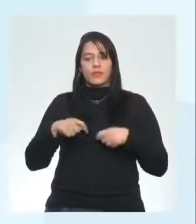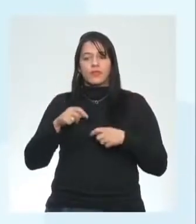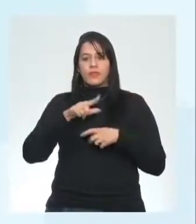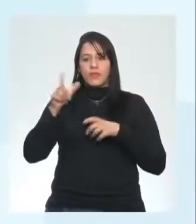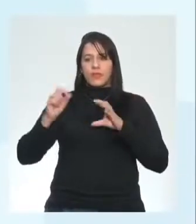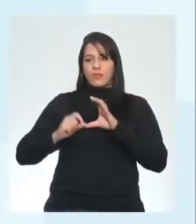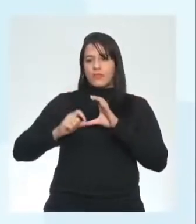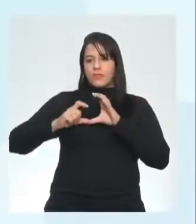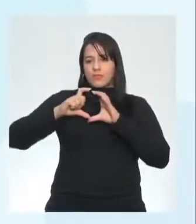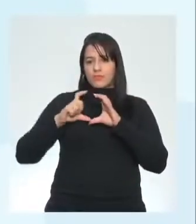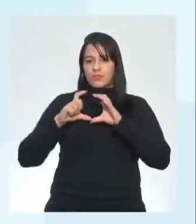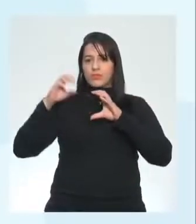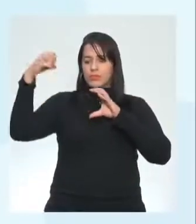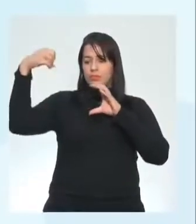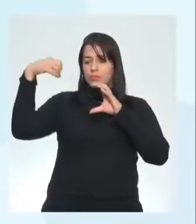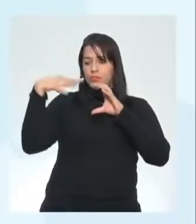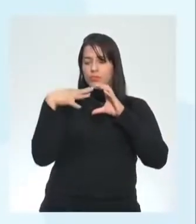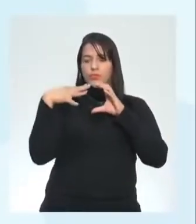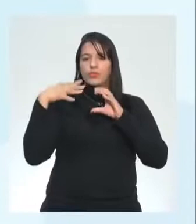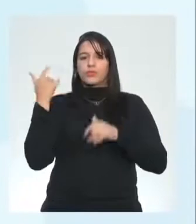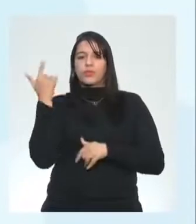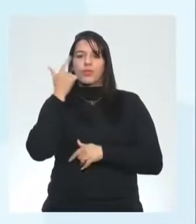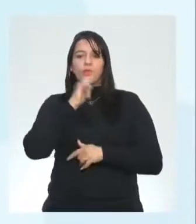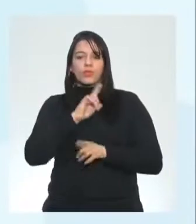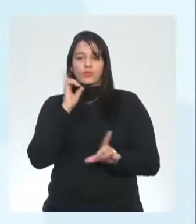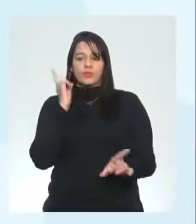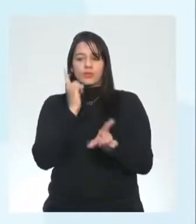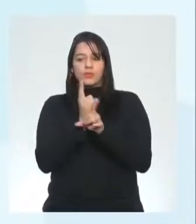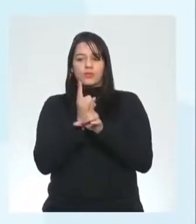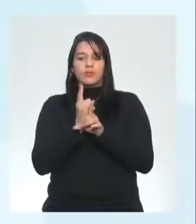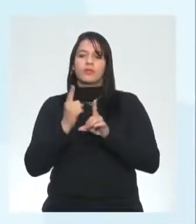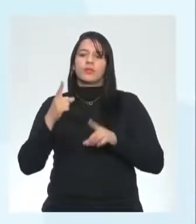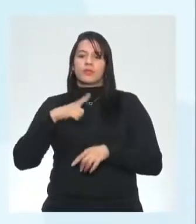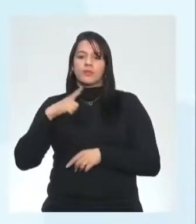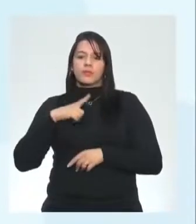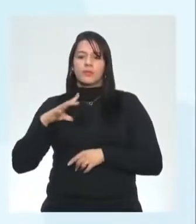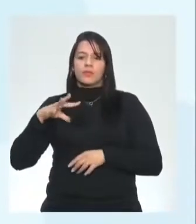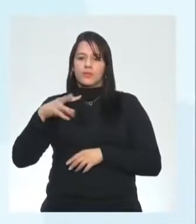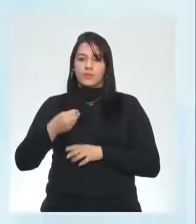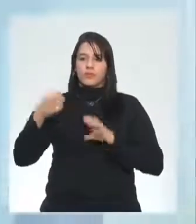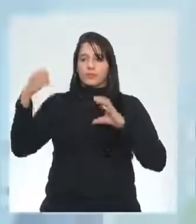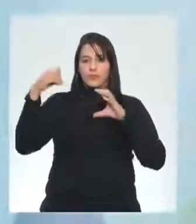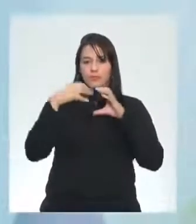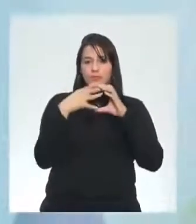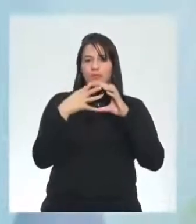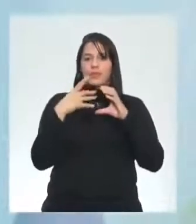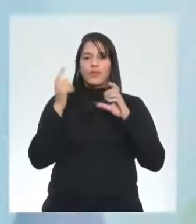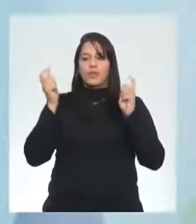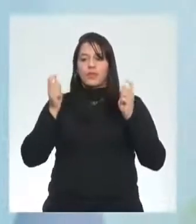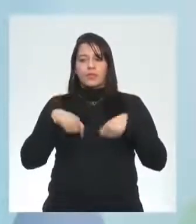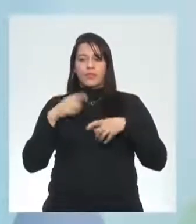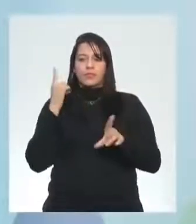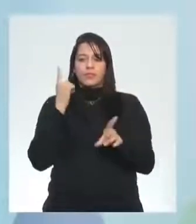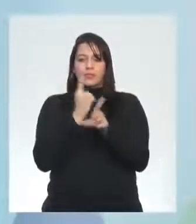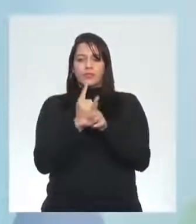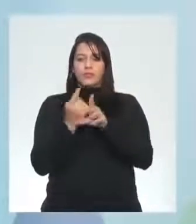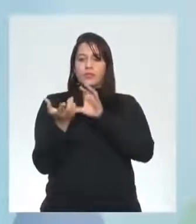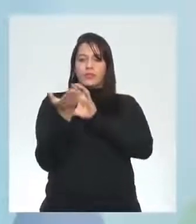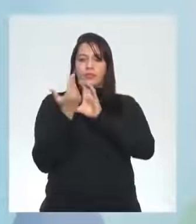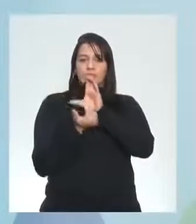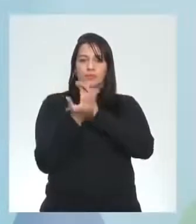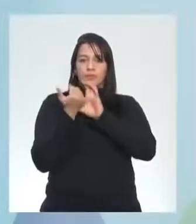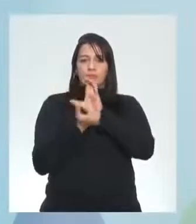maior presença de luz, nesse caso, ele consegue identificar, então, uma maior presença de luz e ele também consegue identificar imagens